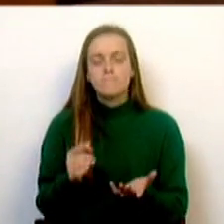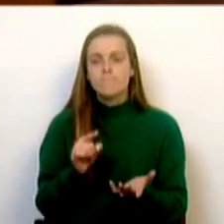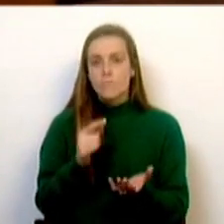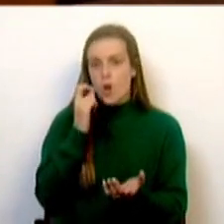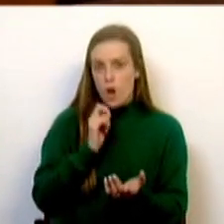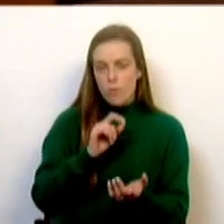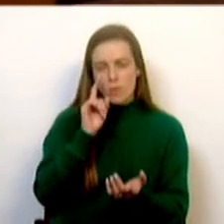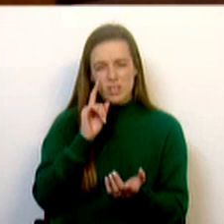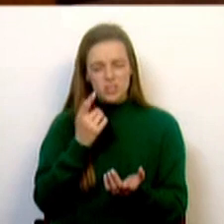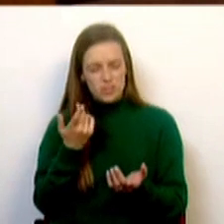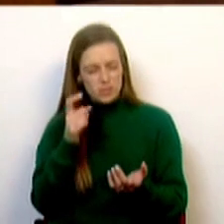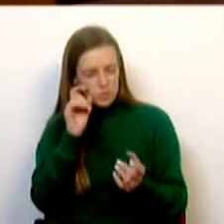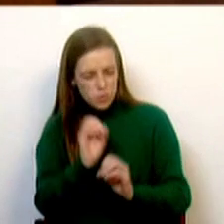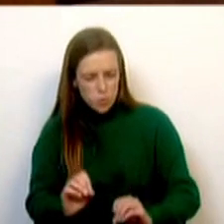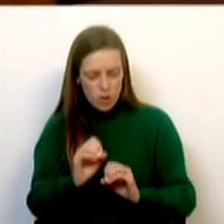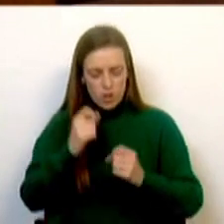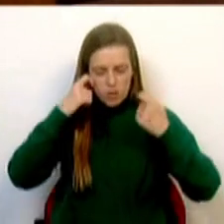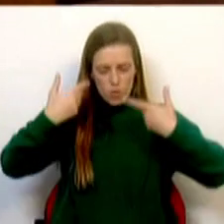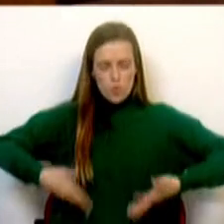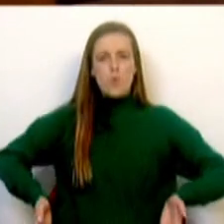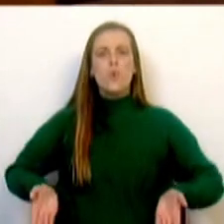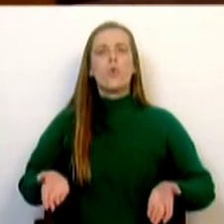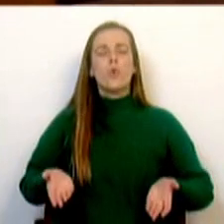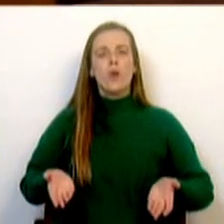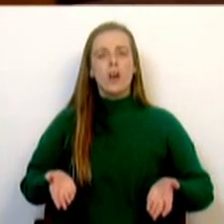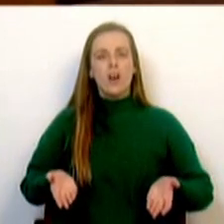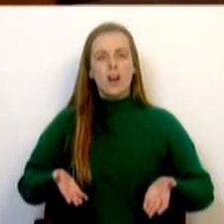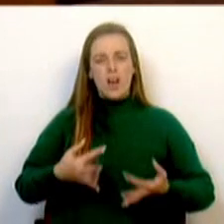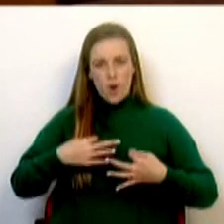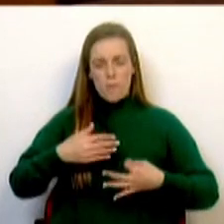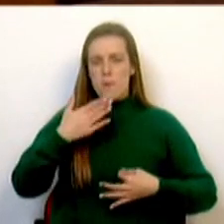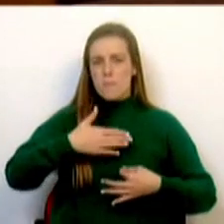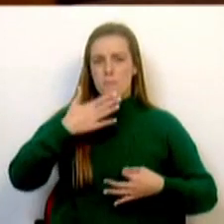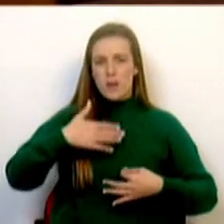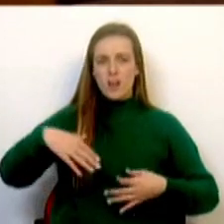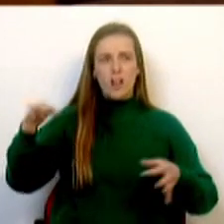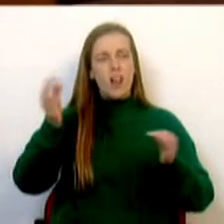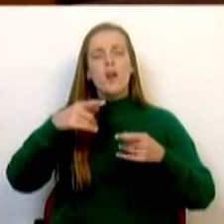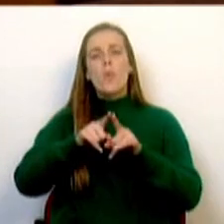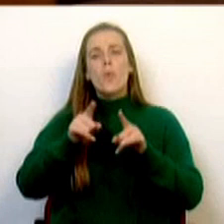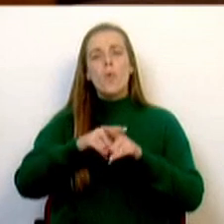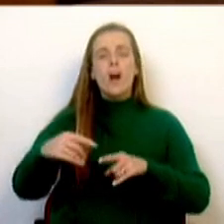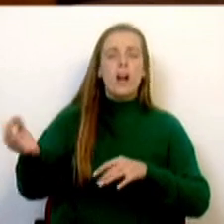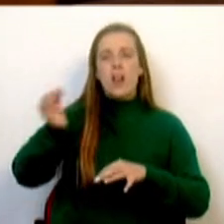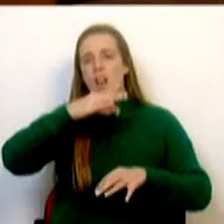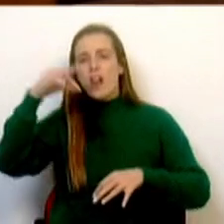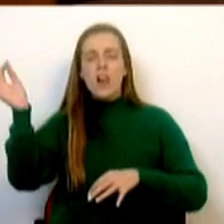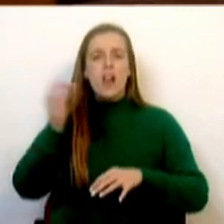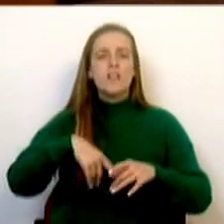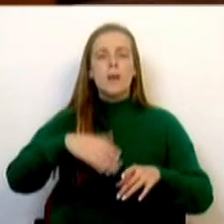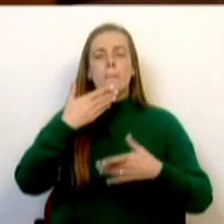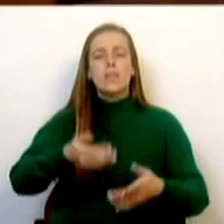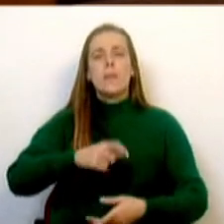Homens indefesos, de tronco nu e acenando com roupa branca a sinalizar a sua condição de civis, a pedir